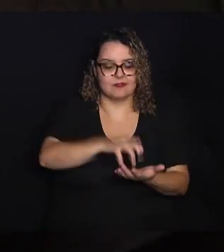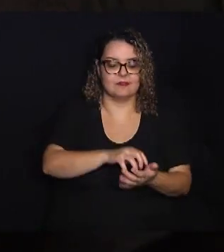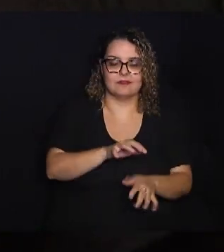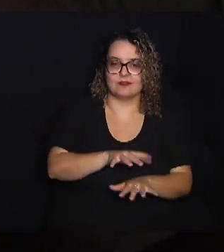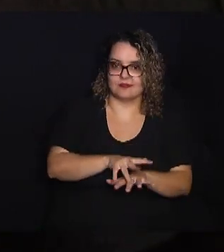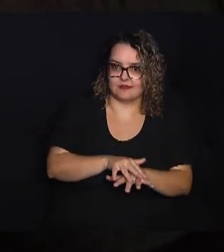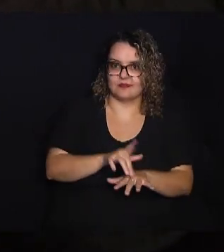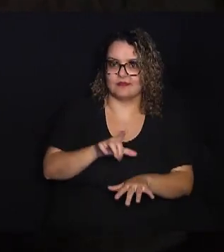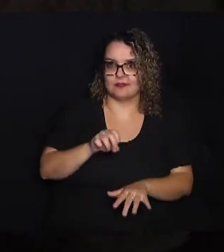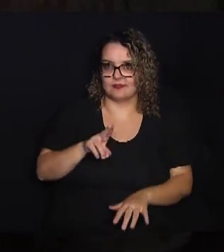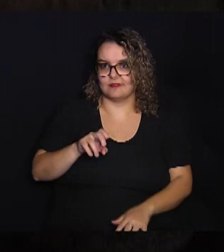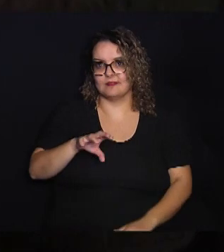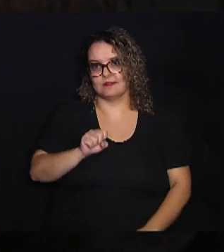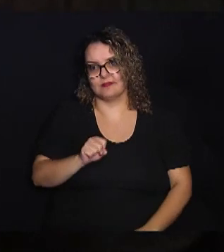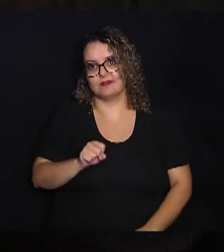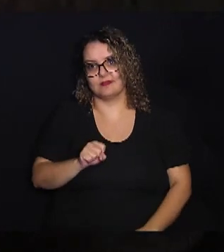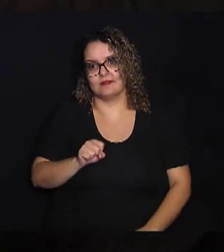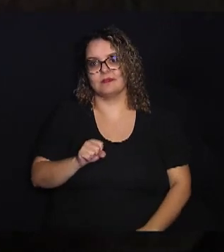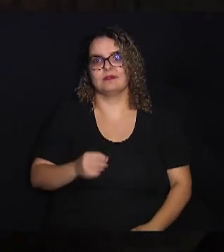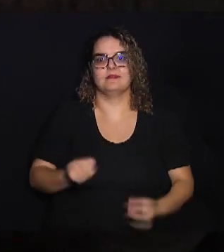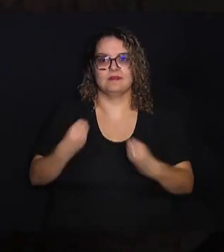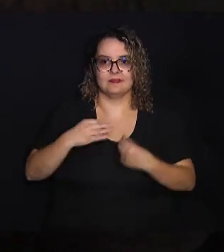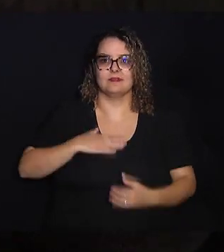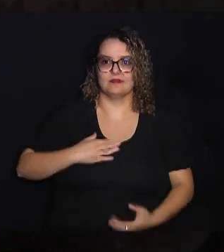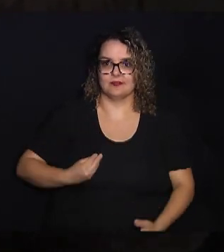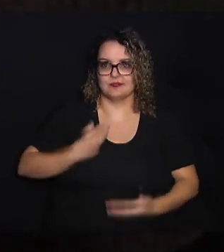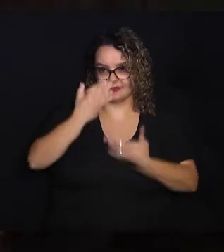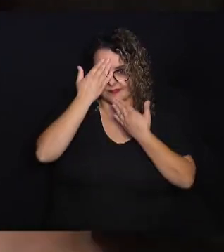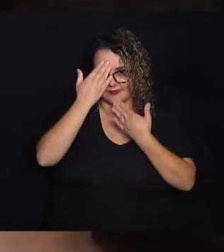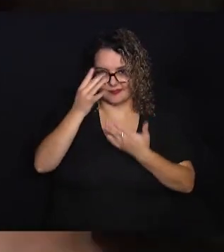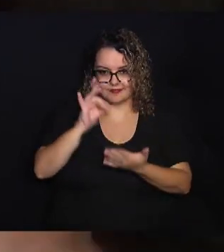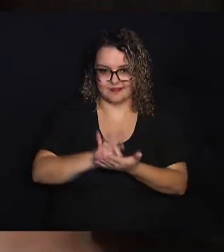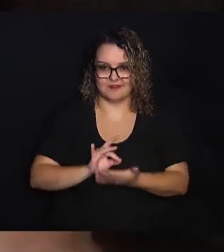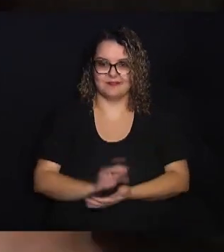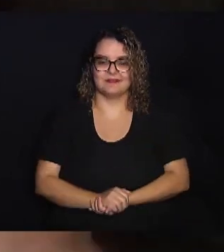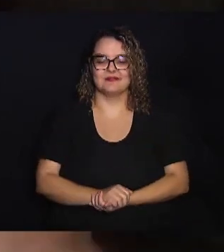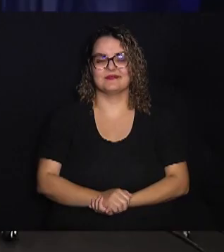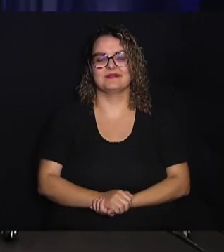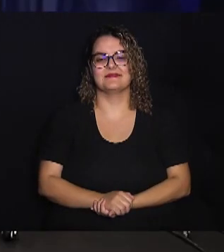por proporcionar tudo isso na minha vida. Obrigado.